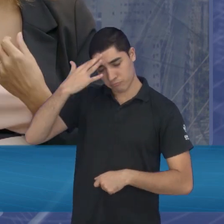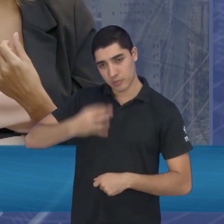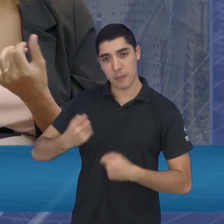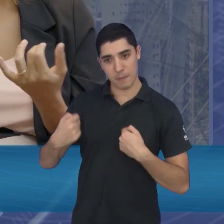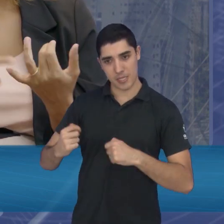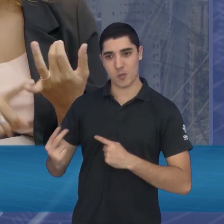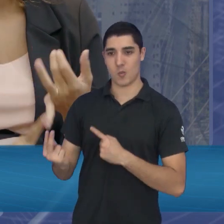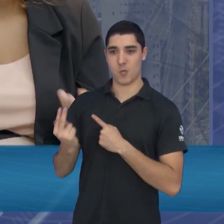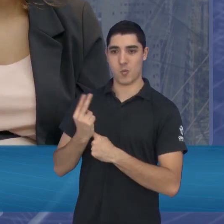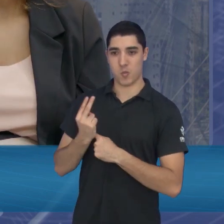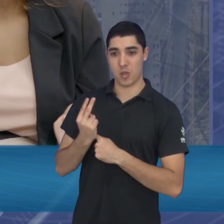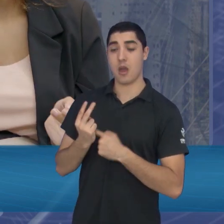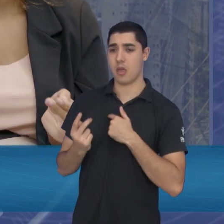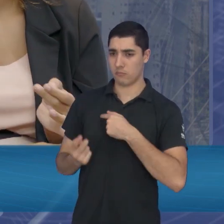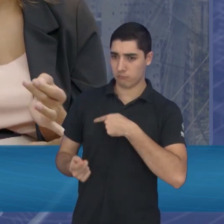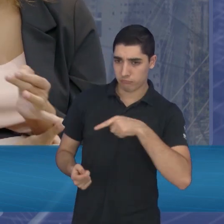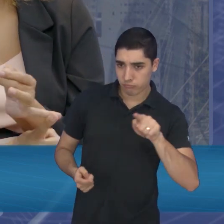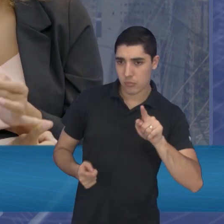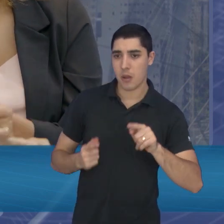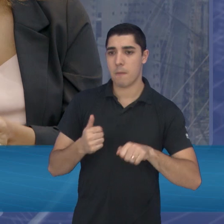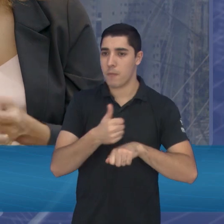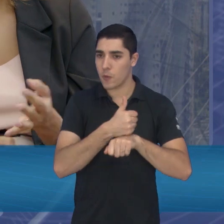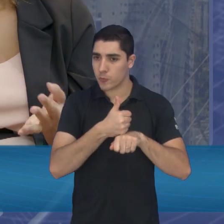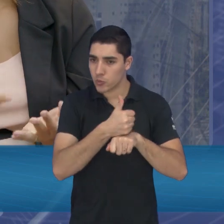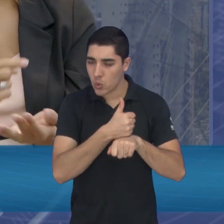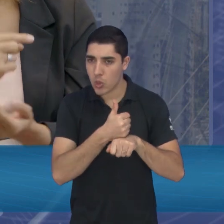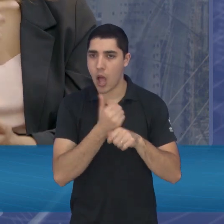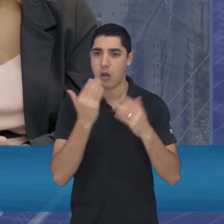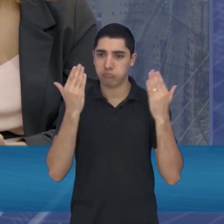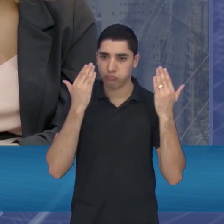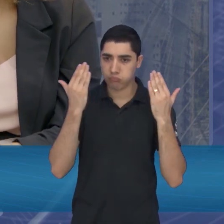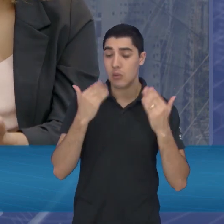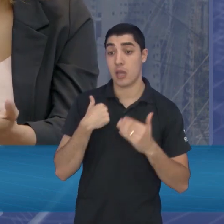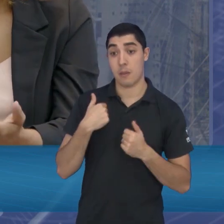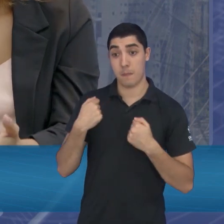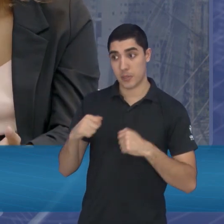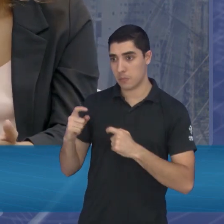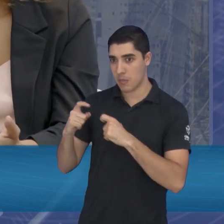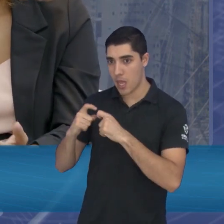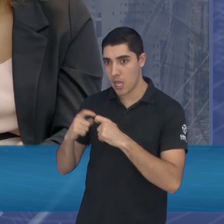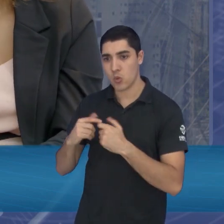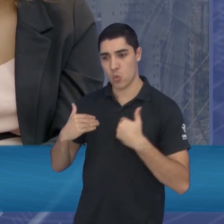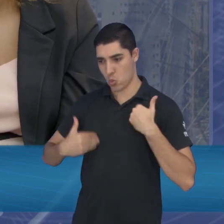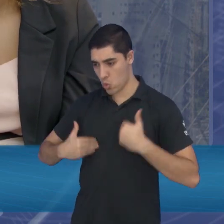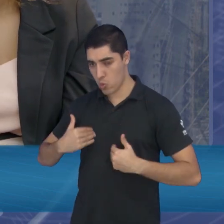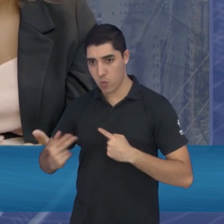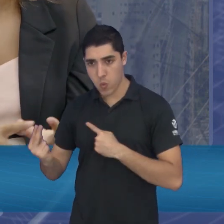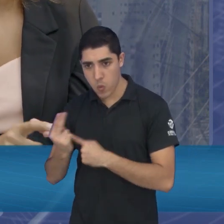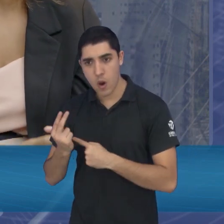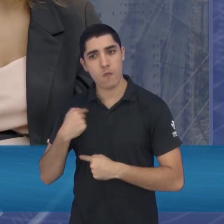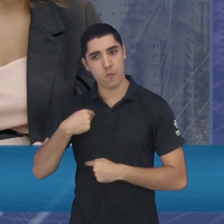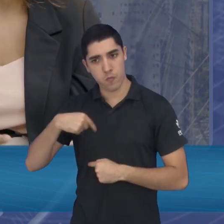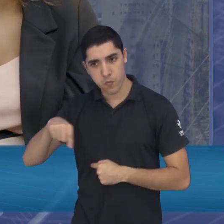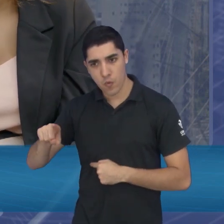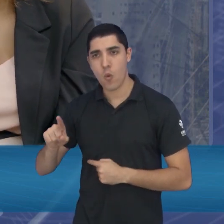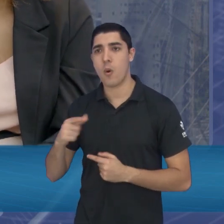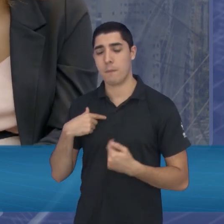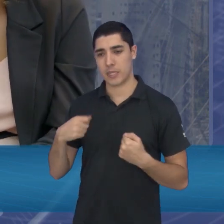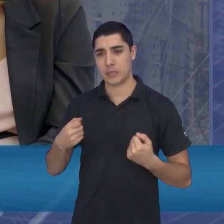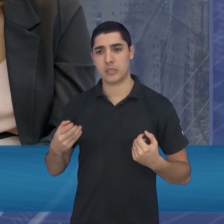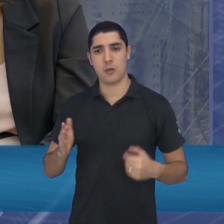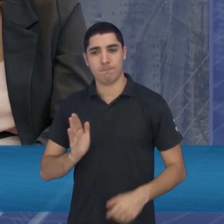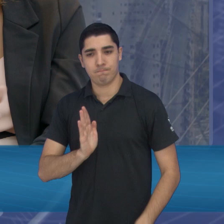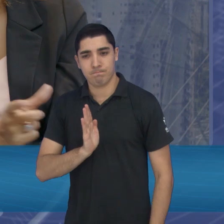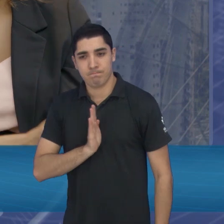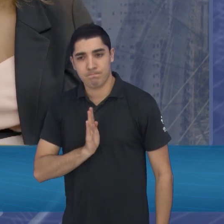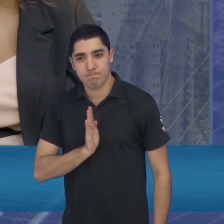Se for preciso ir para um profissional, vai em um profissional. Se achar que é cuidar do corpo, vai cuidar do corpo, é meditar, é ter